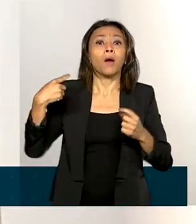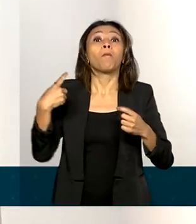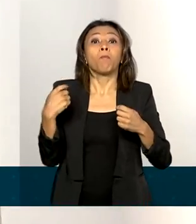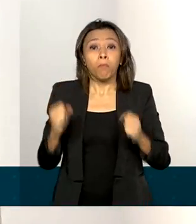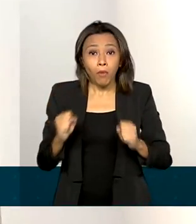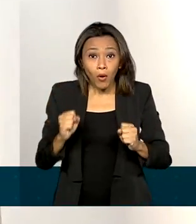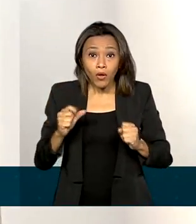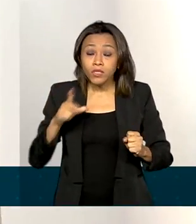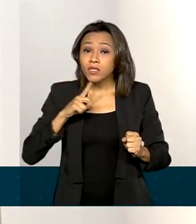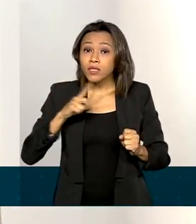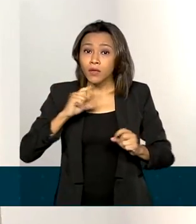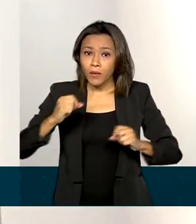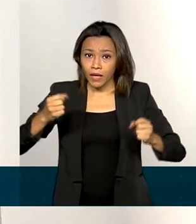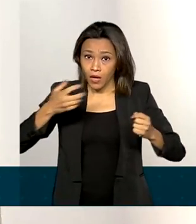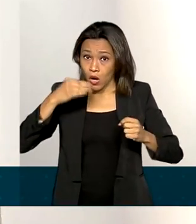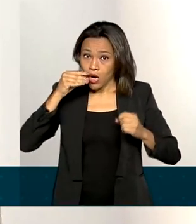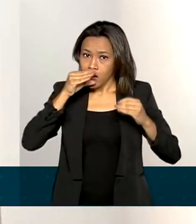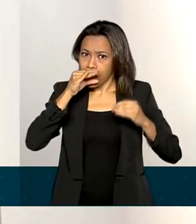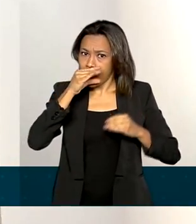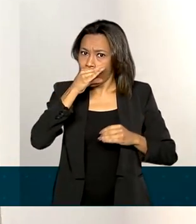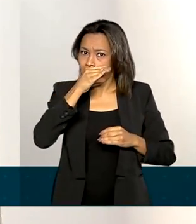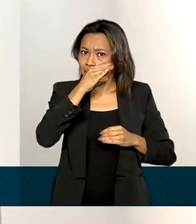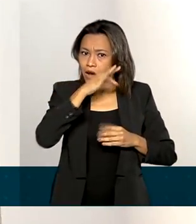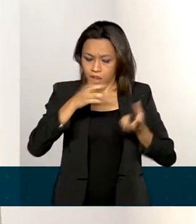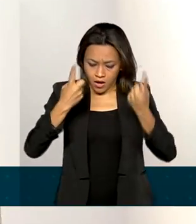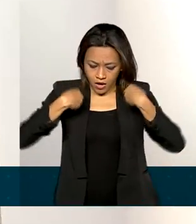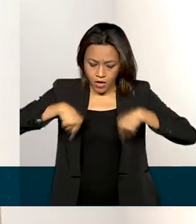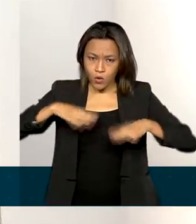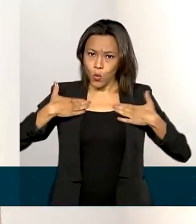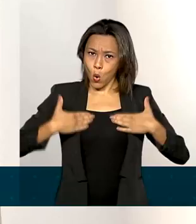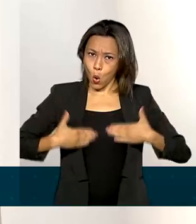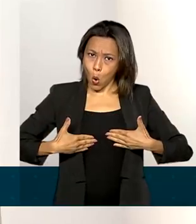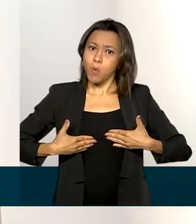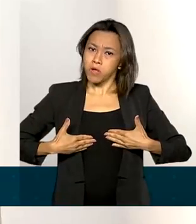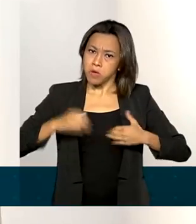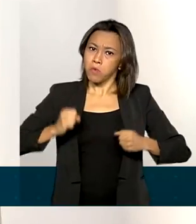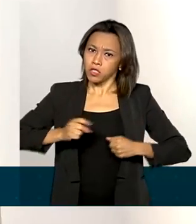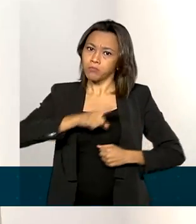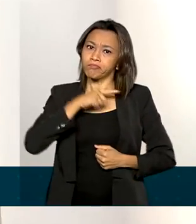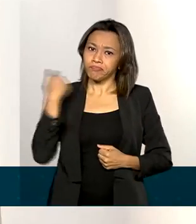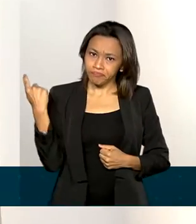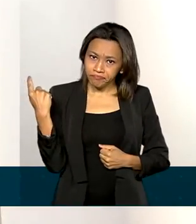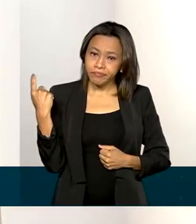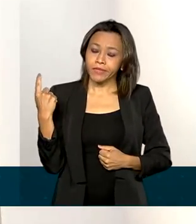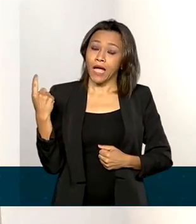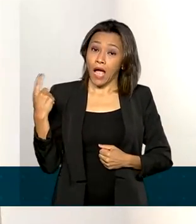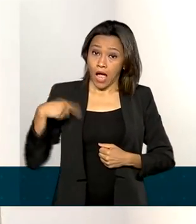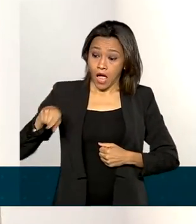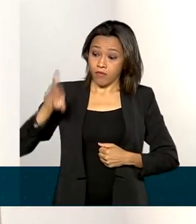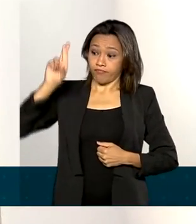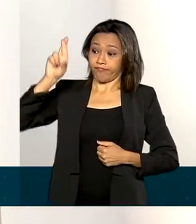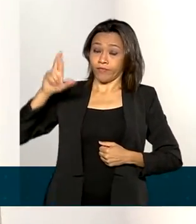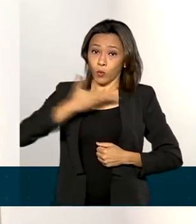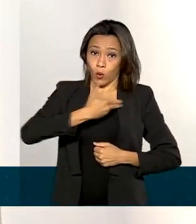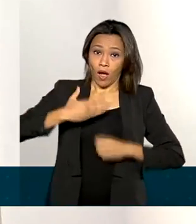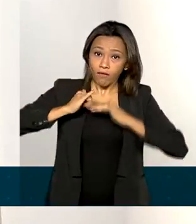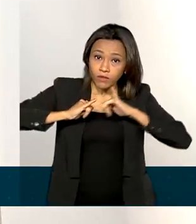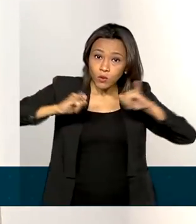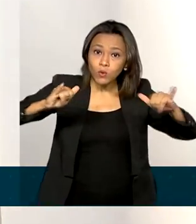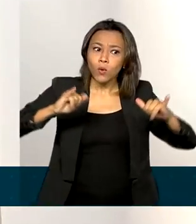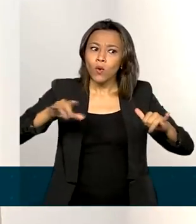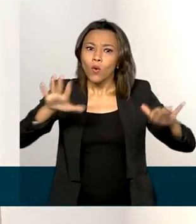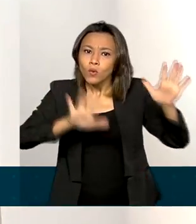que é o superaquecimento do corpo e até de morte. A Defesa Civil divulgou quais são os cuidados para enfrentar esse